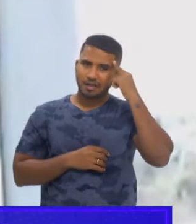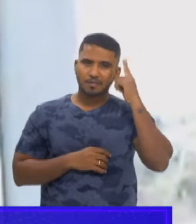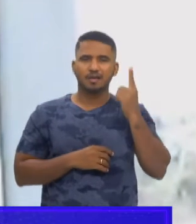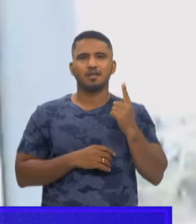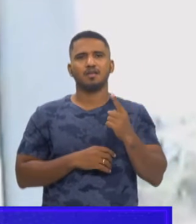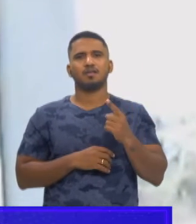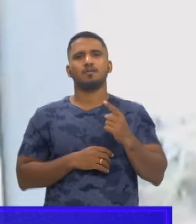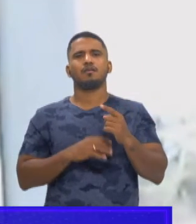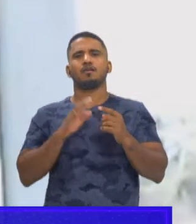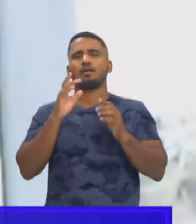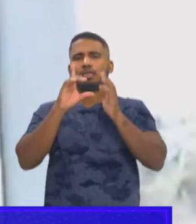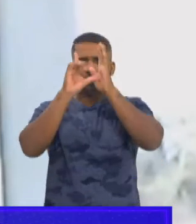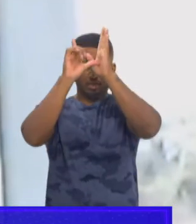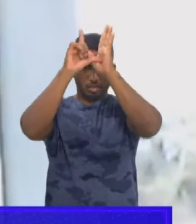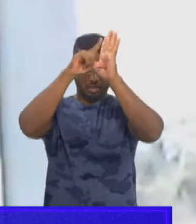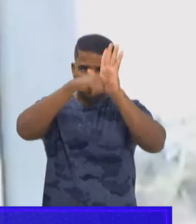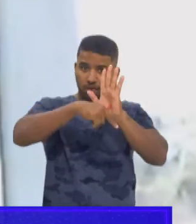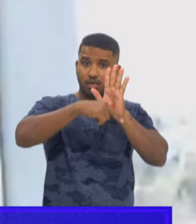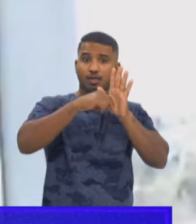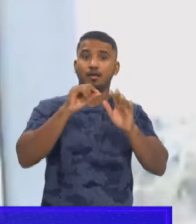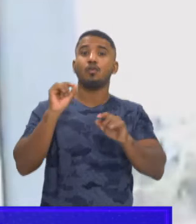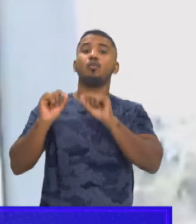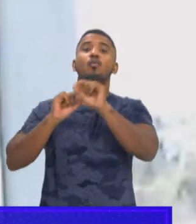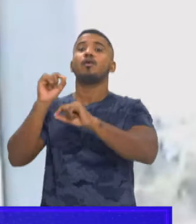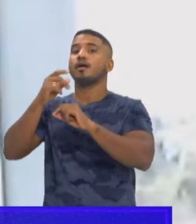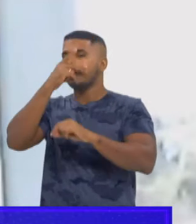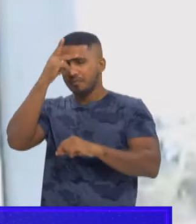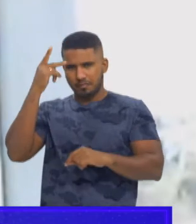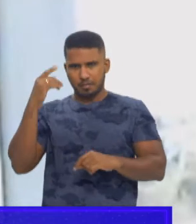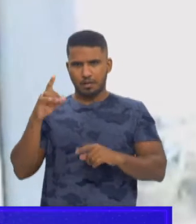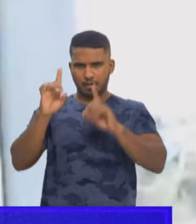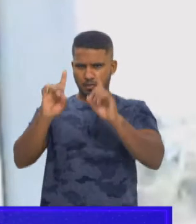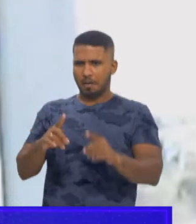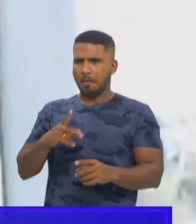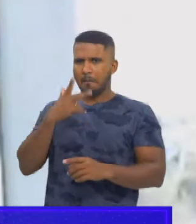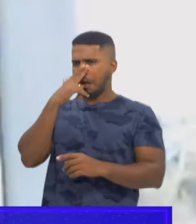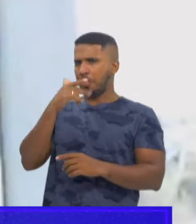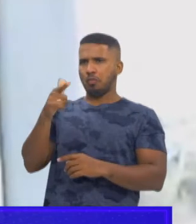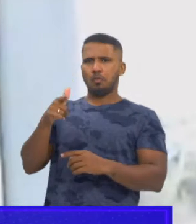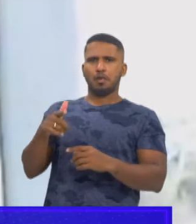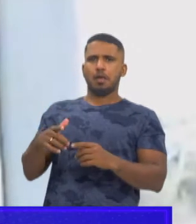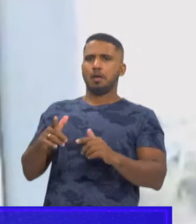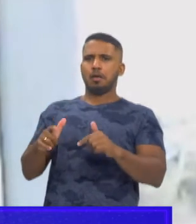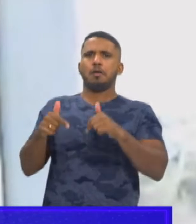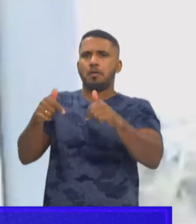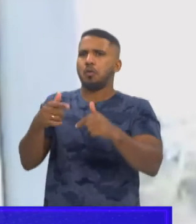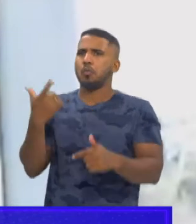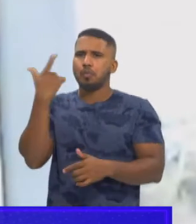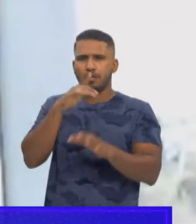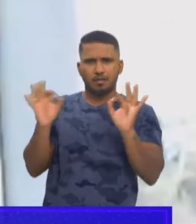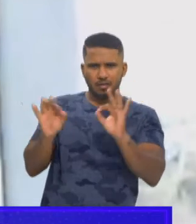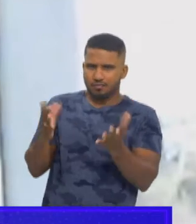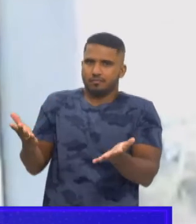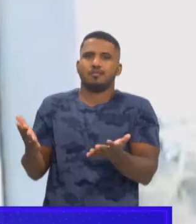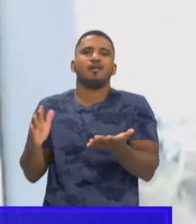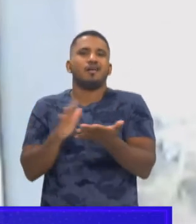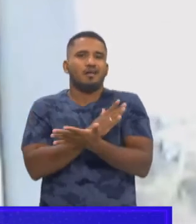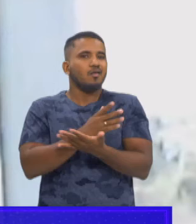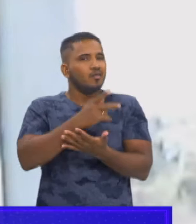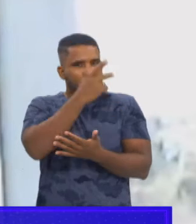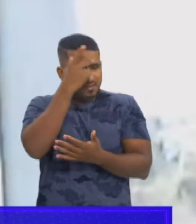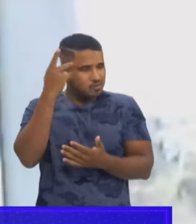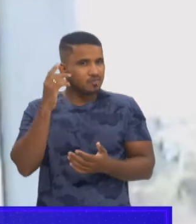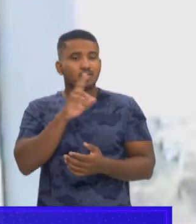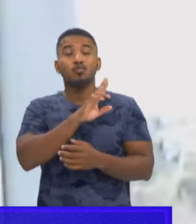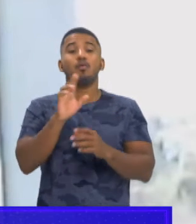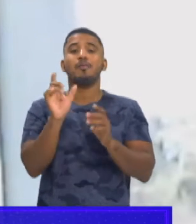certo? A nossa sociedade ainda vive um pensamento muito